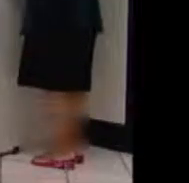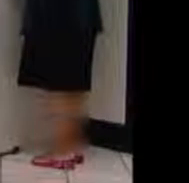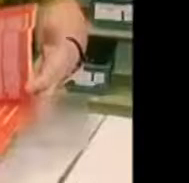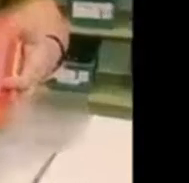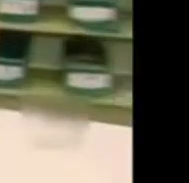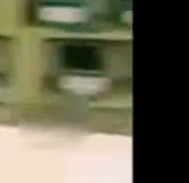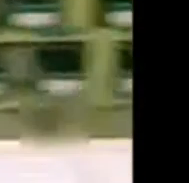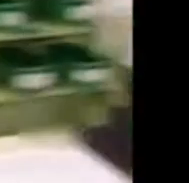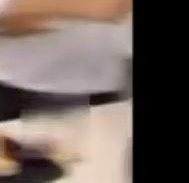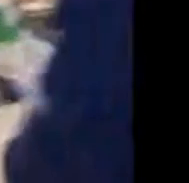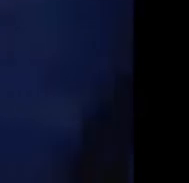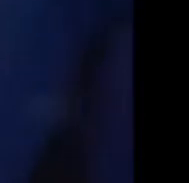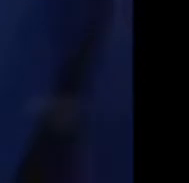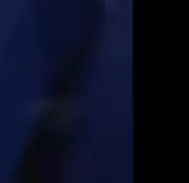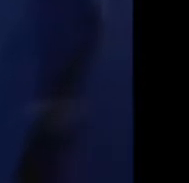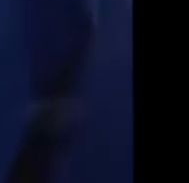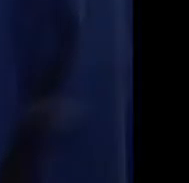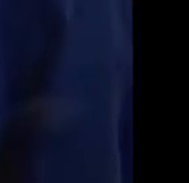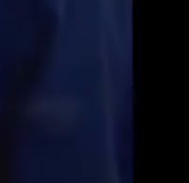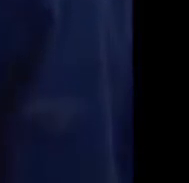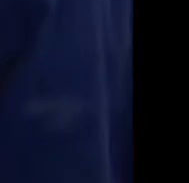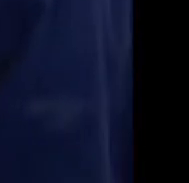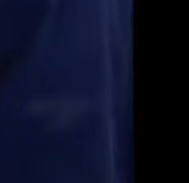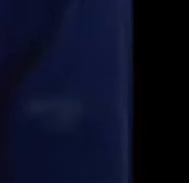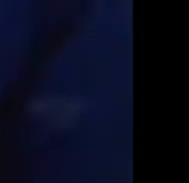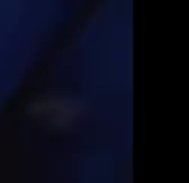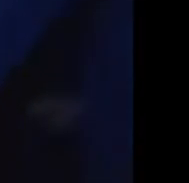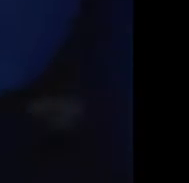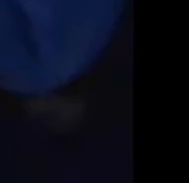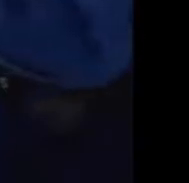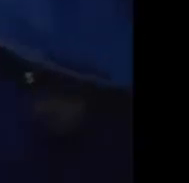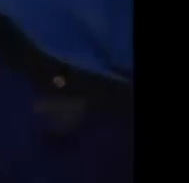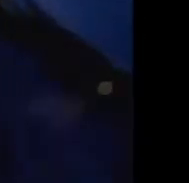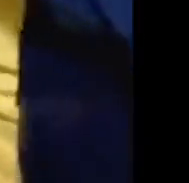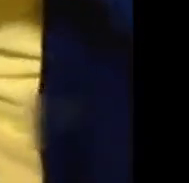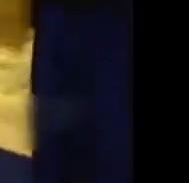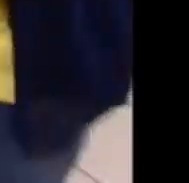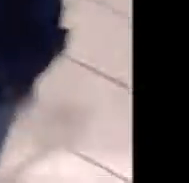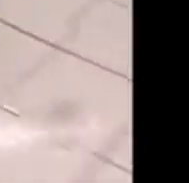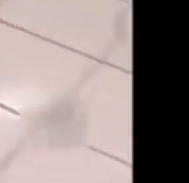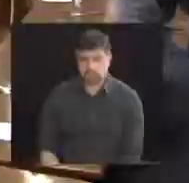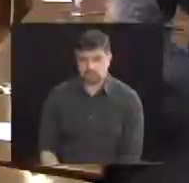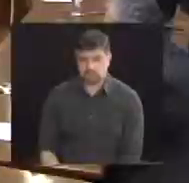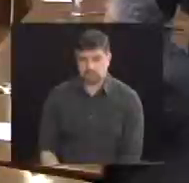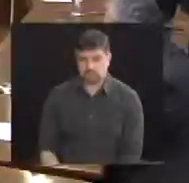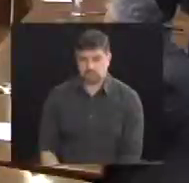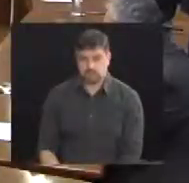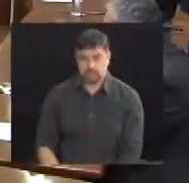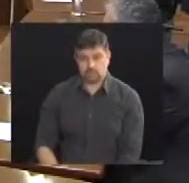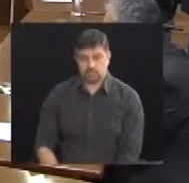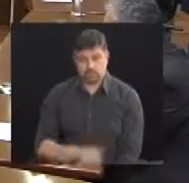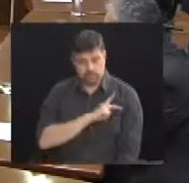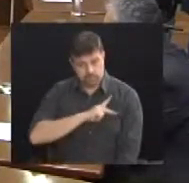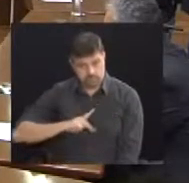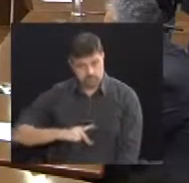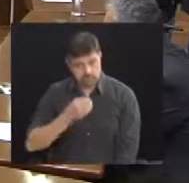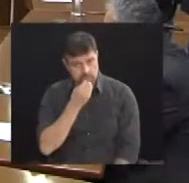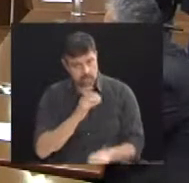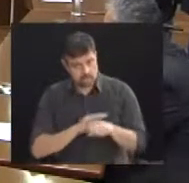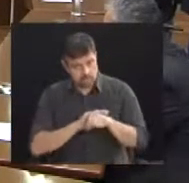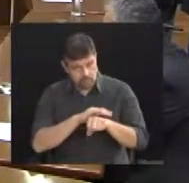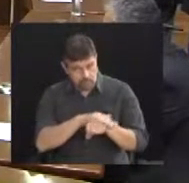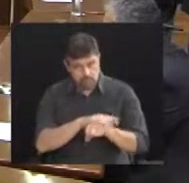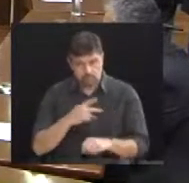no orçamento para 2016 do programa Aqui Tem Farmácia Popular pelo governo federal gerou duras críticas